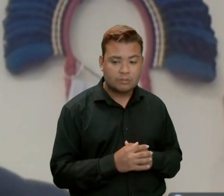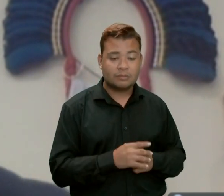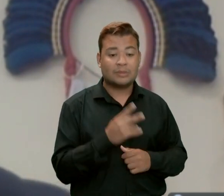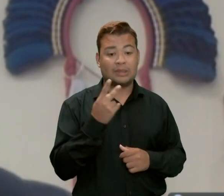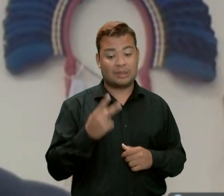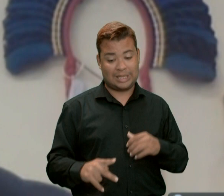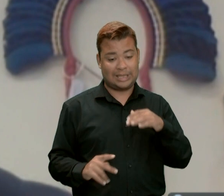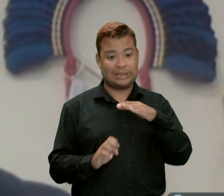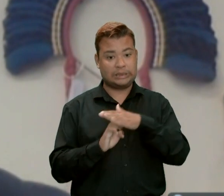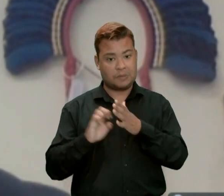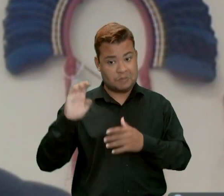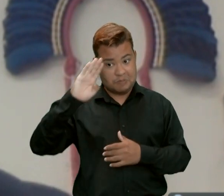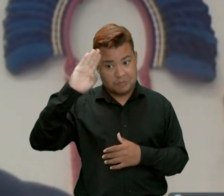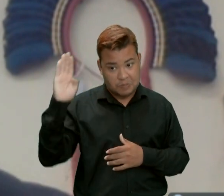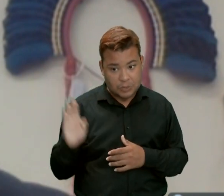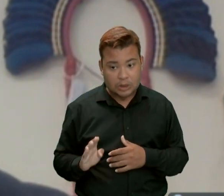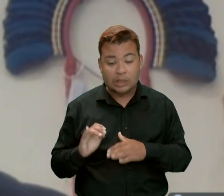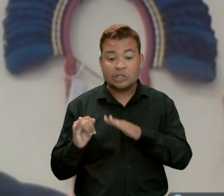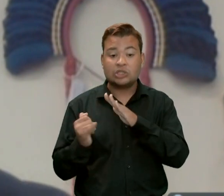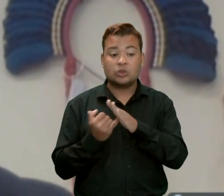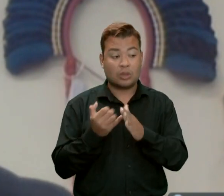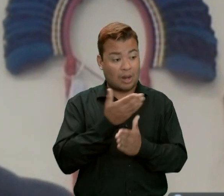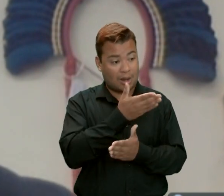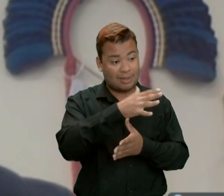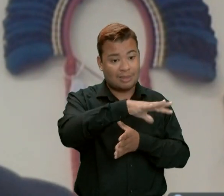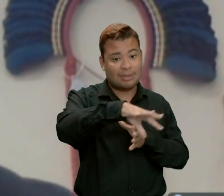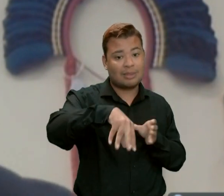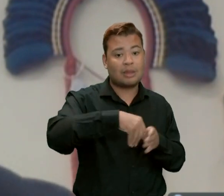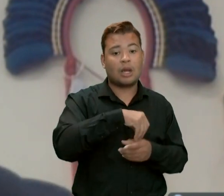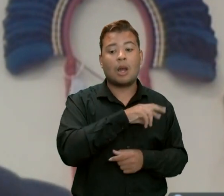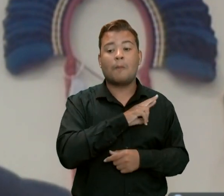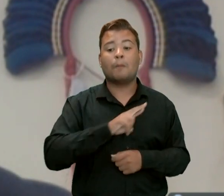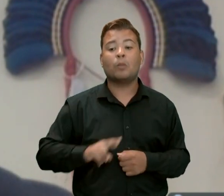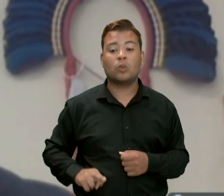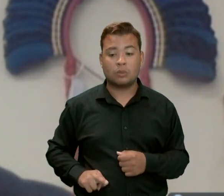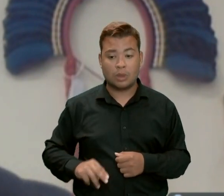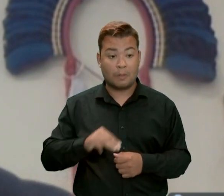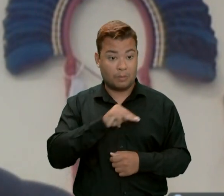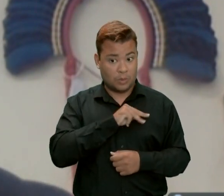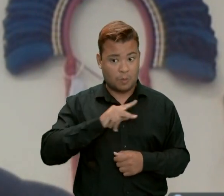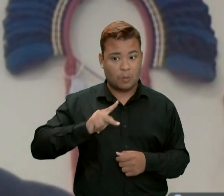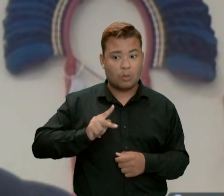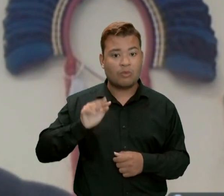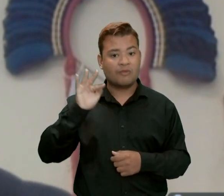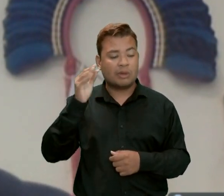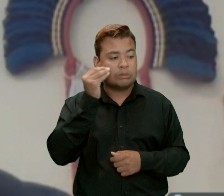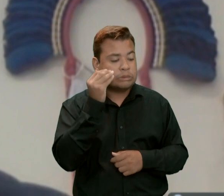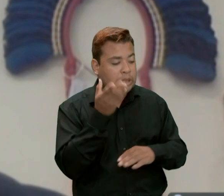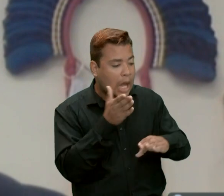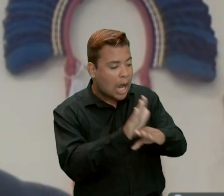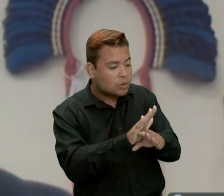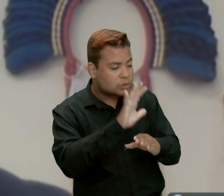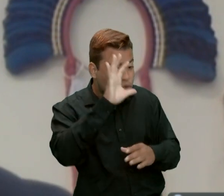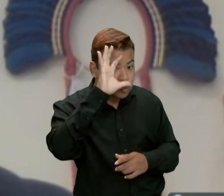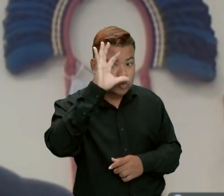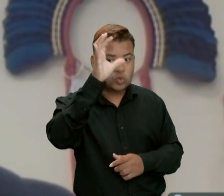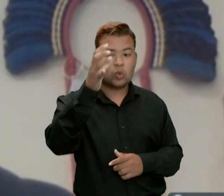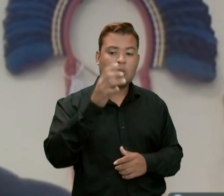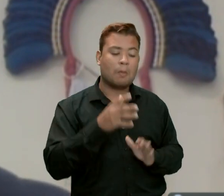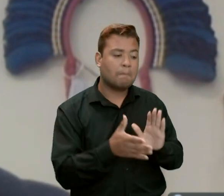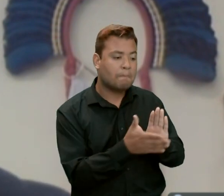uma instituição que faz parte da República, o Ministério Federal tenta encontrar soluções, propor caminhos, por meio